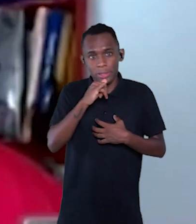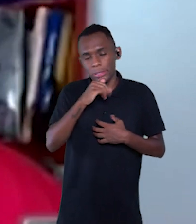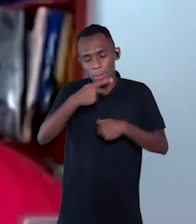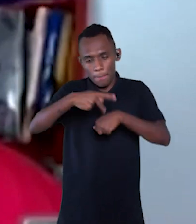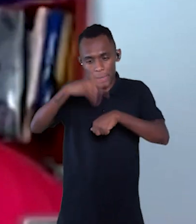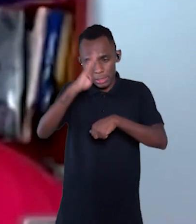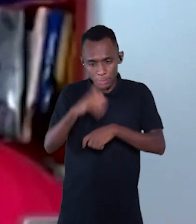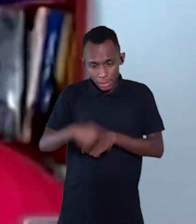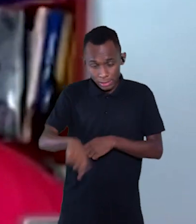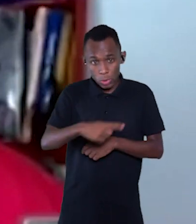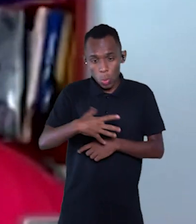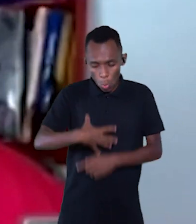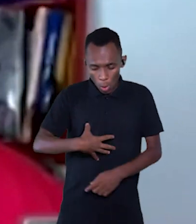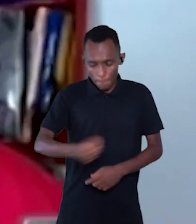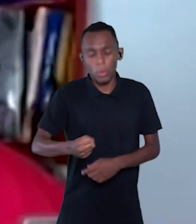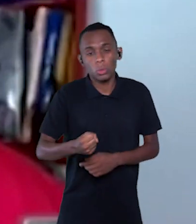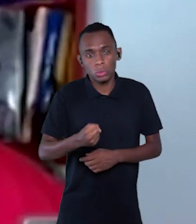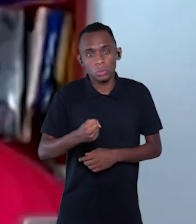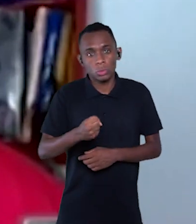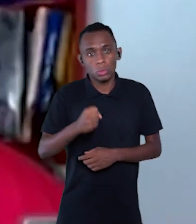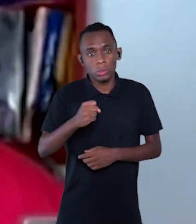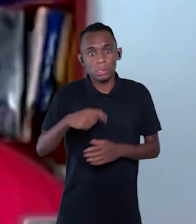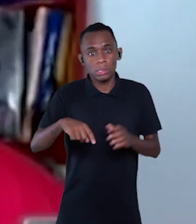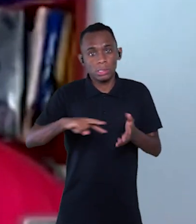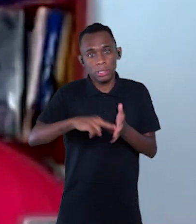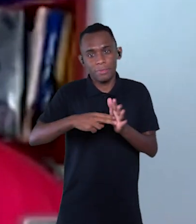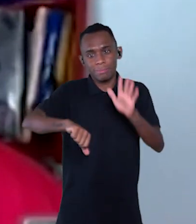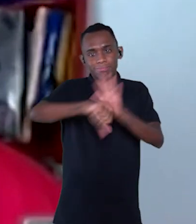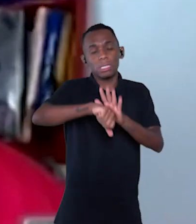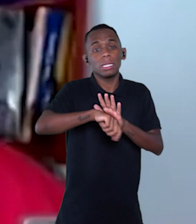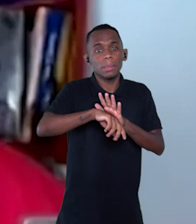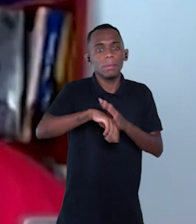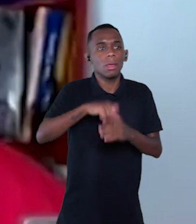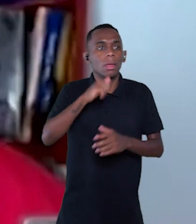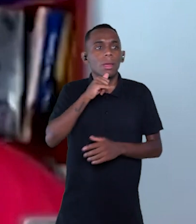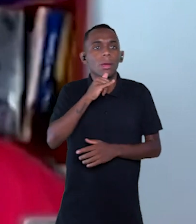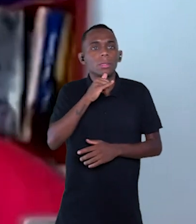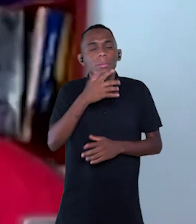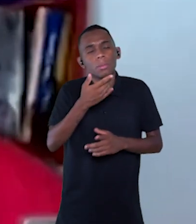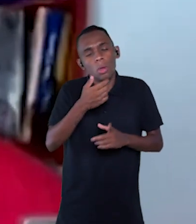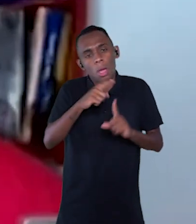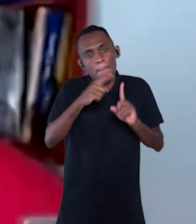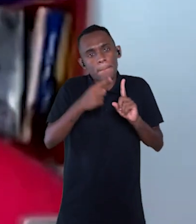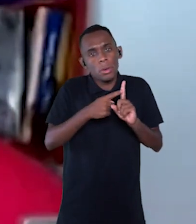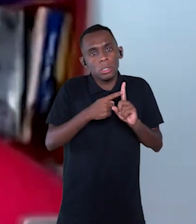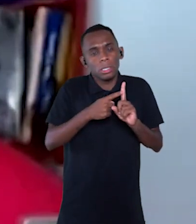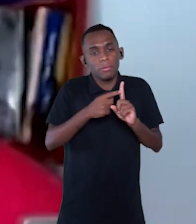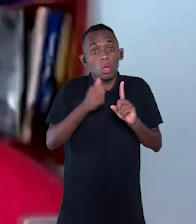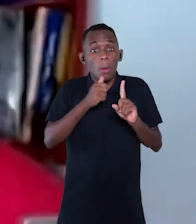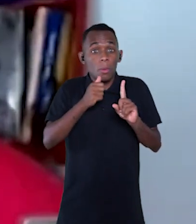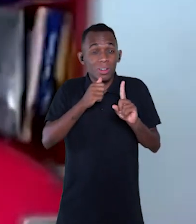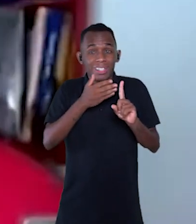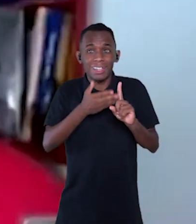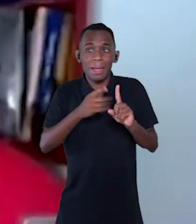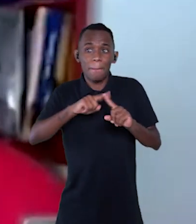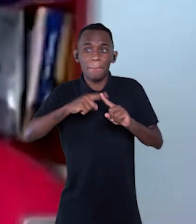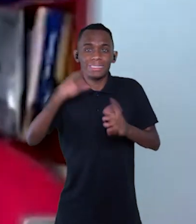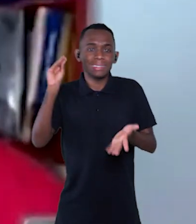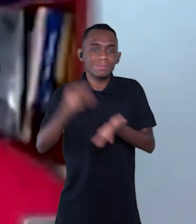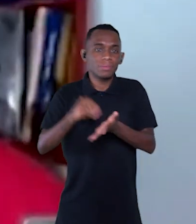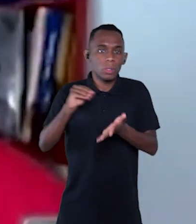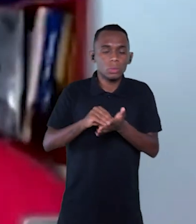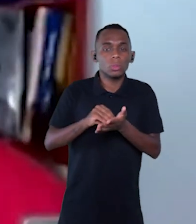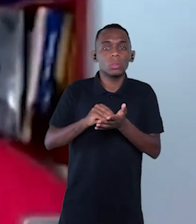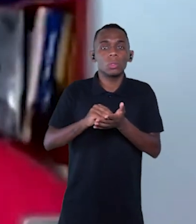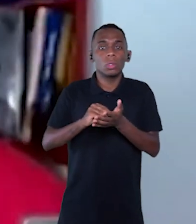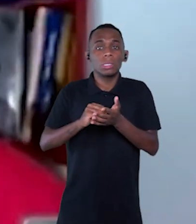aborto é criminalizado, uma mulher que engravidou sem a menor condição, sem ter tido acesso ao